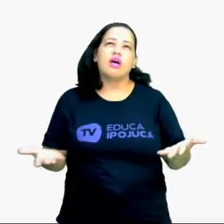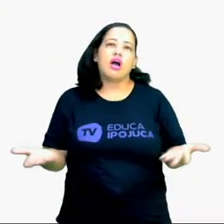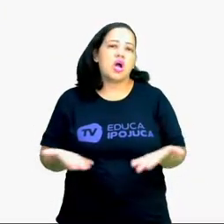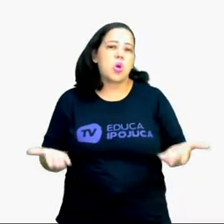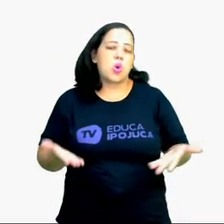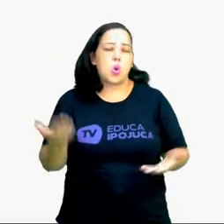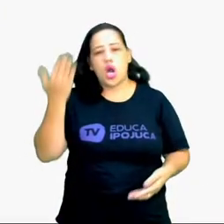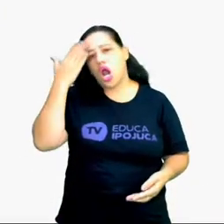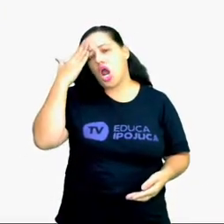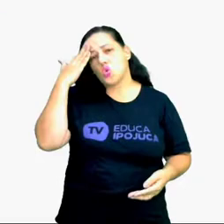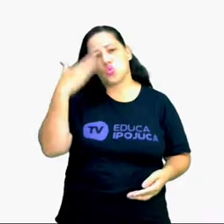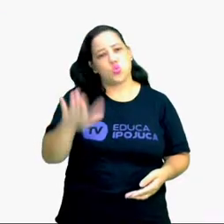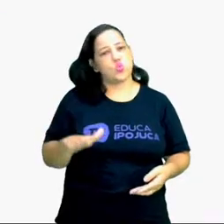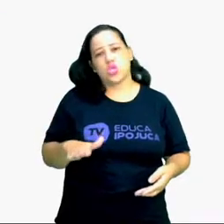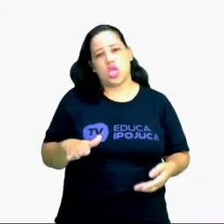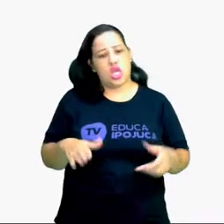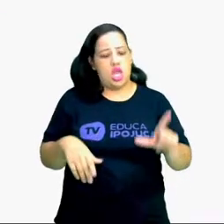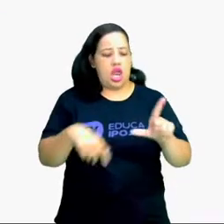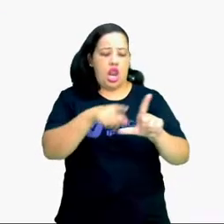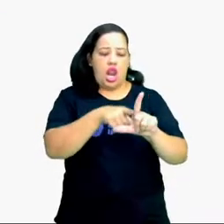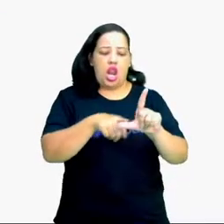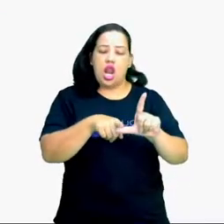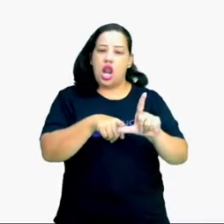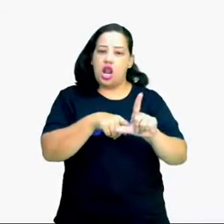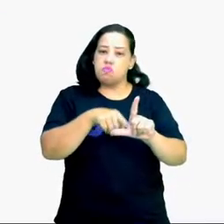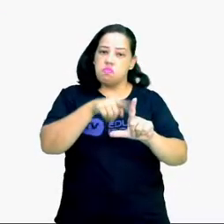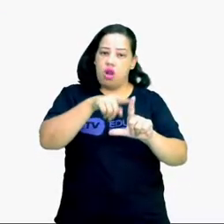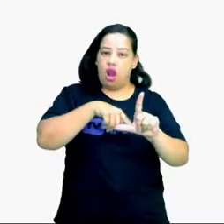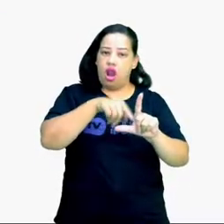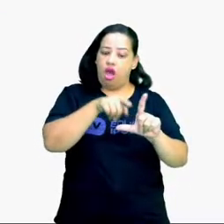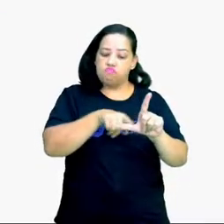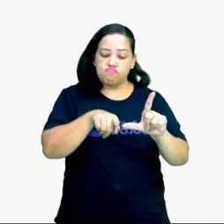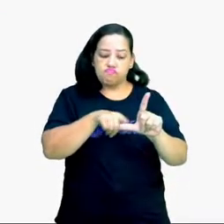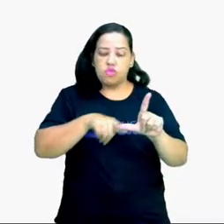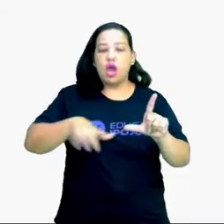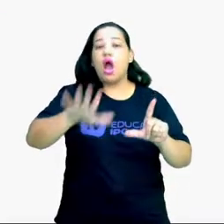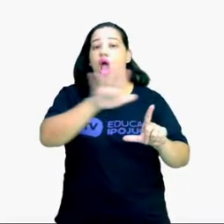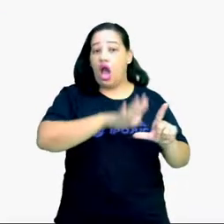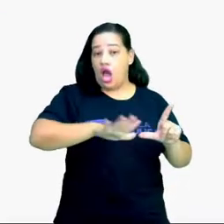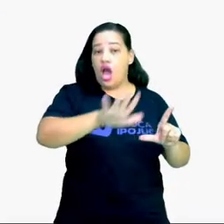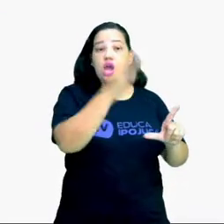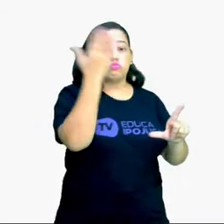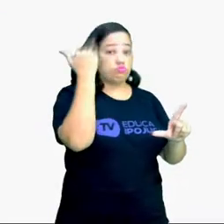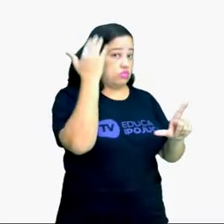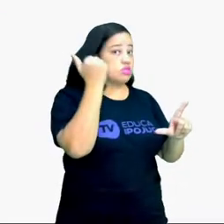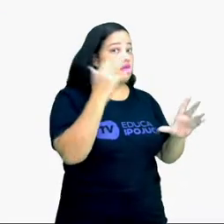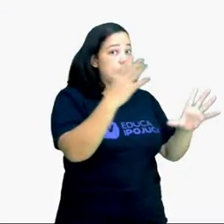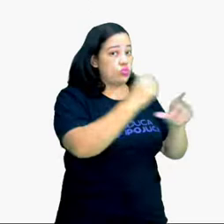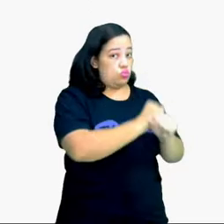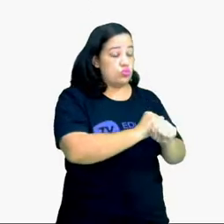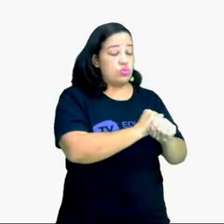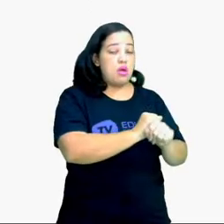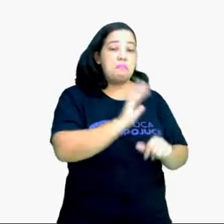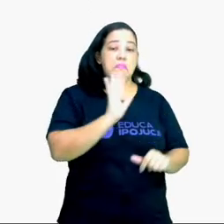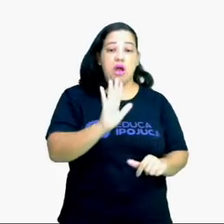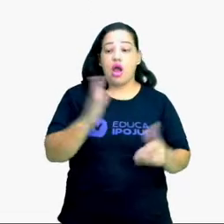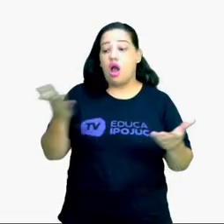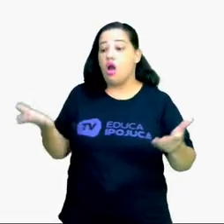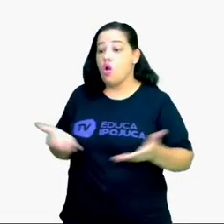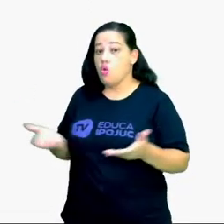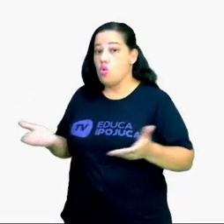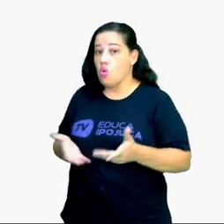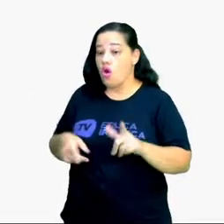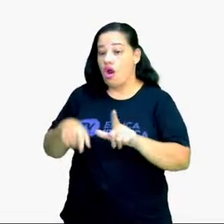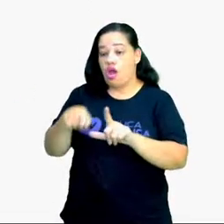medida do lado deste quadrado? Eu sei a área, o inverso. Antes, eu tinha a medida dos lados. Agora, eu tenho